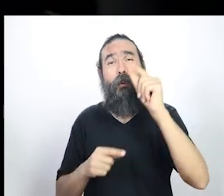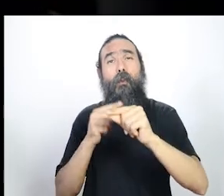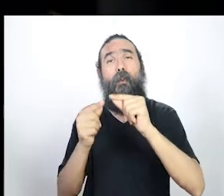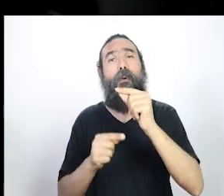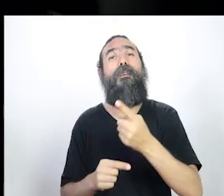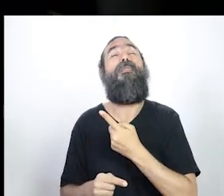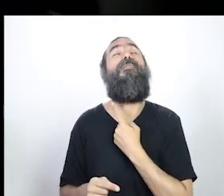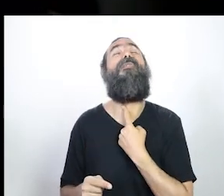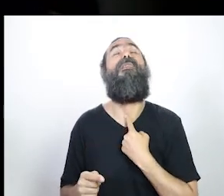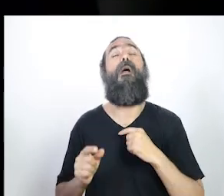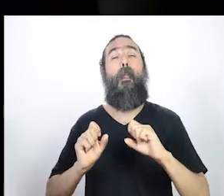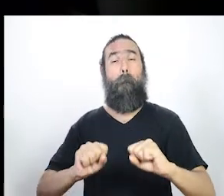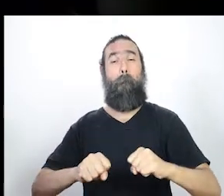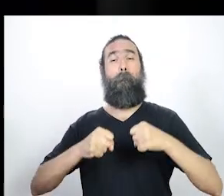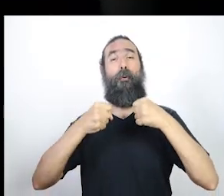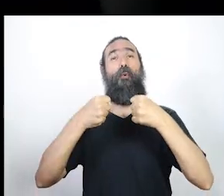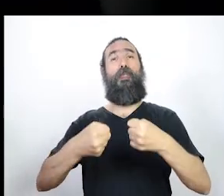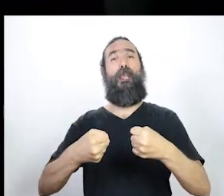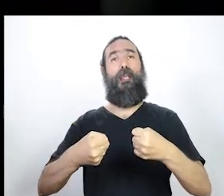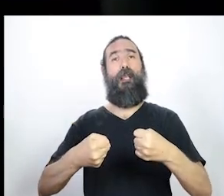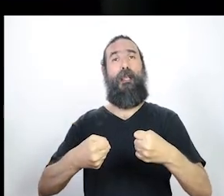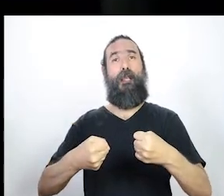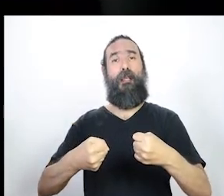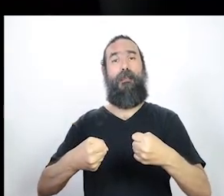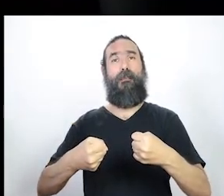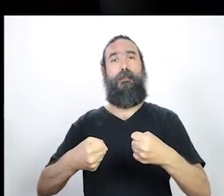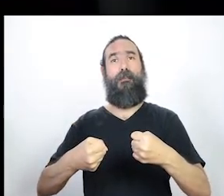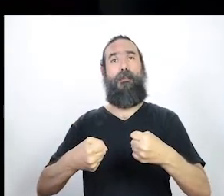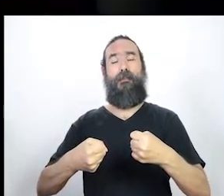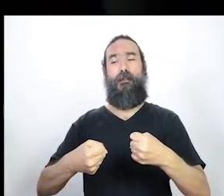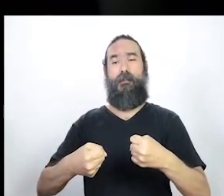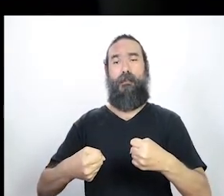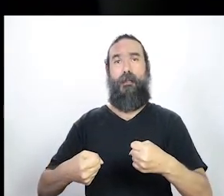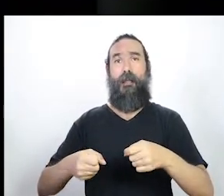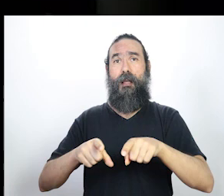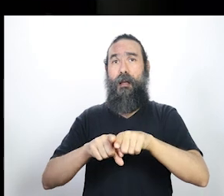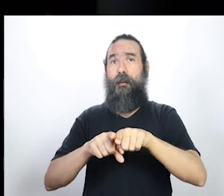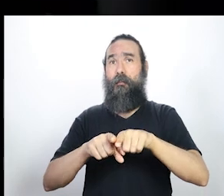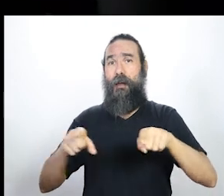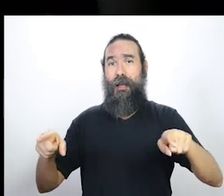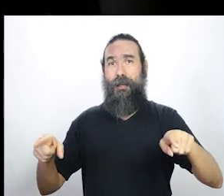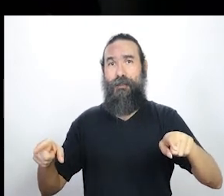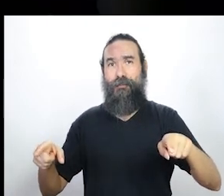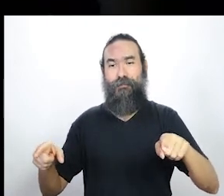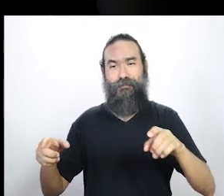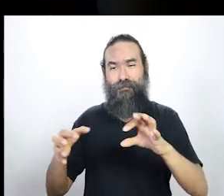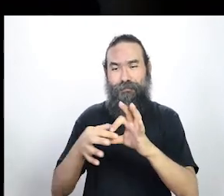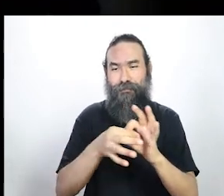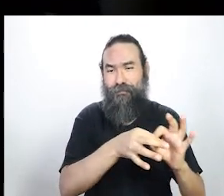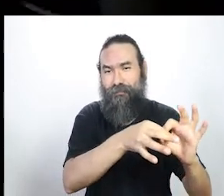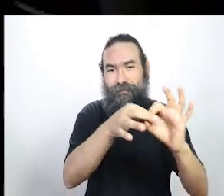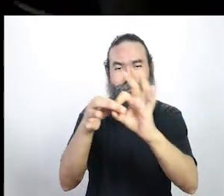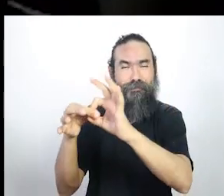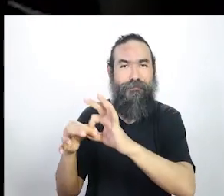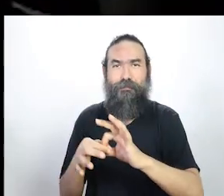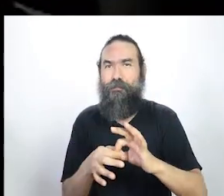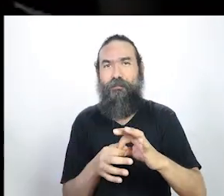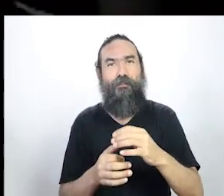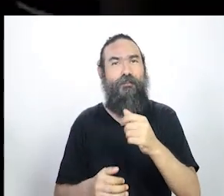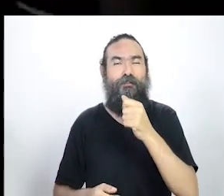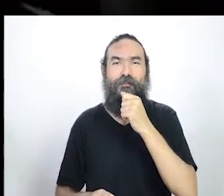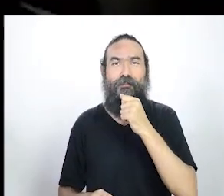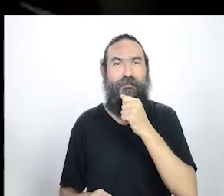as pessoas estão querendo poder em cima do outro. Mas ninguém está querendo ouvir o outro.